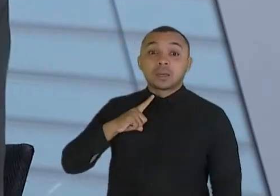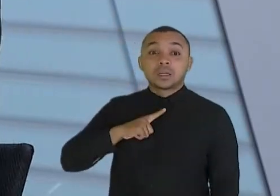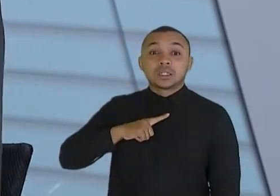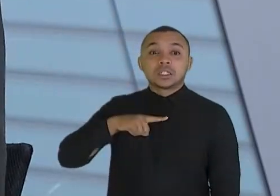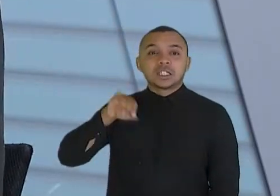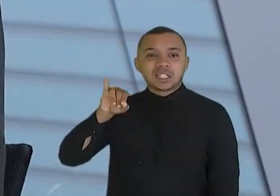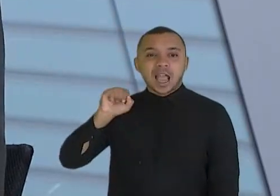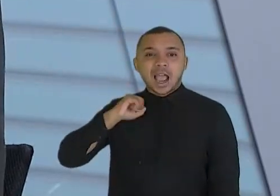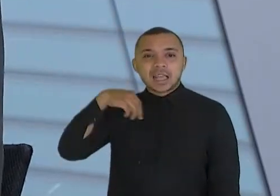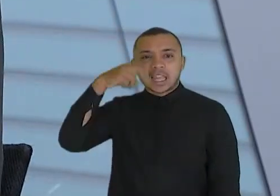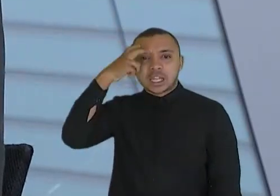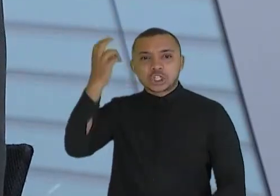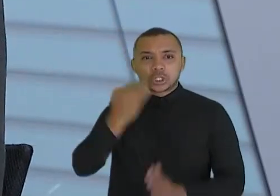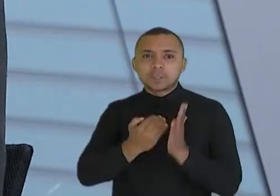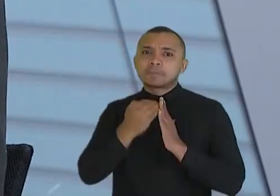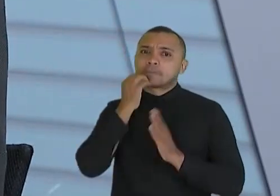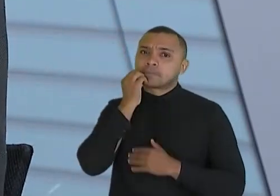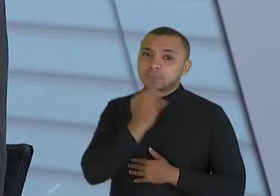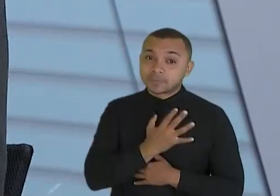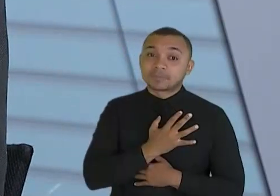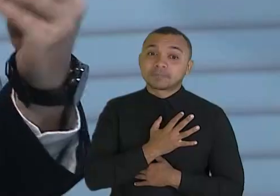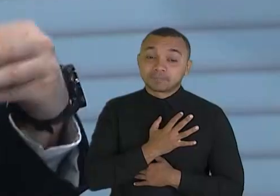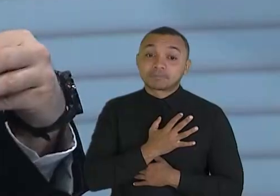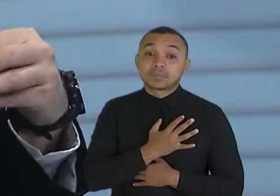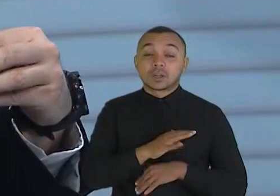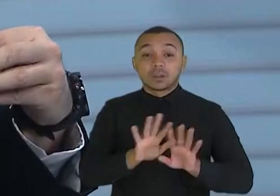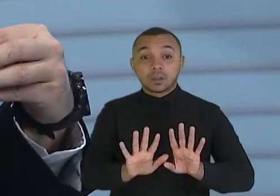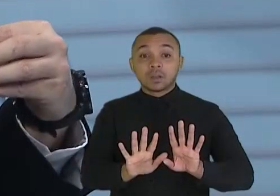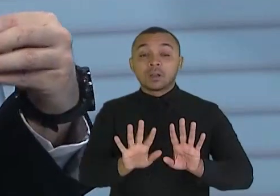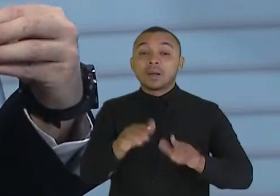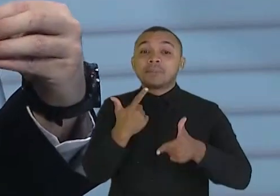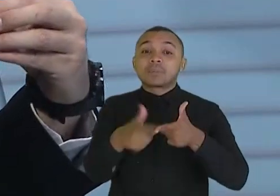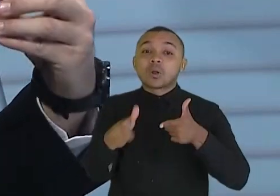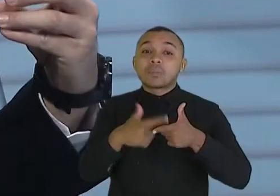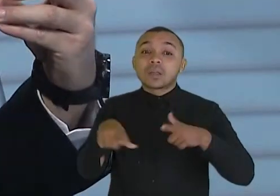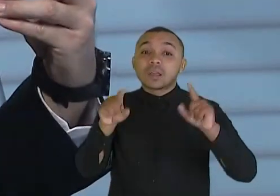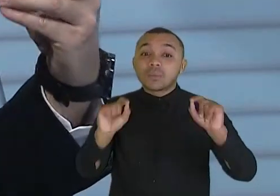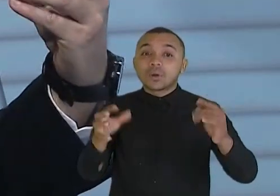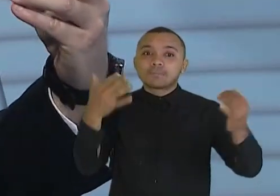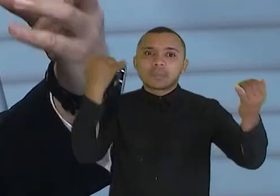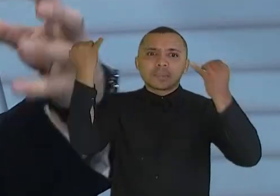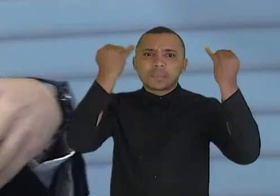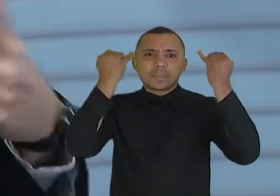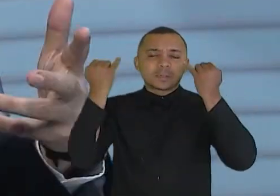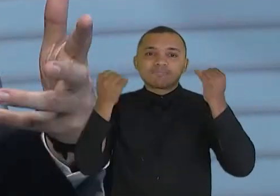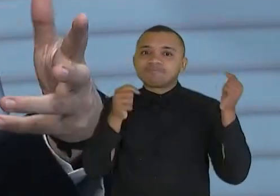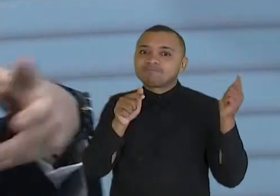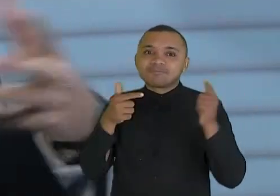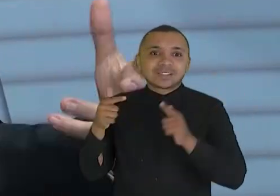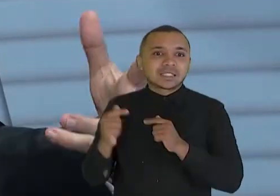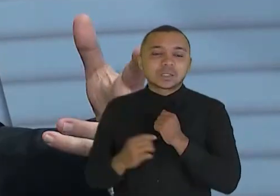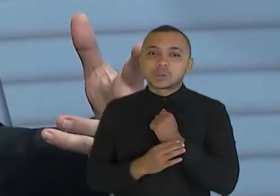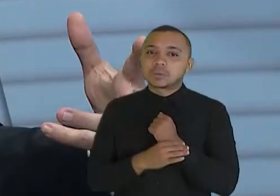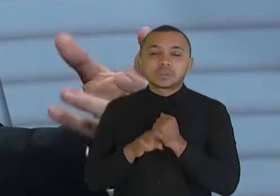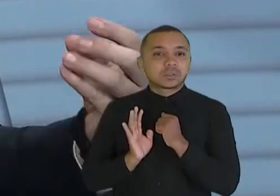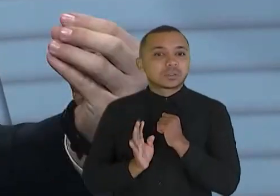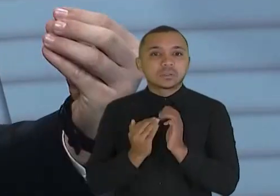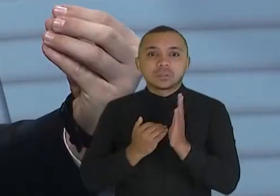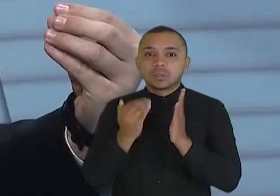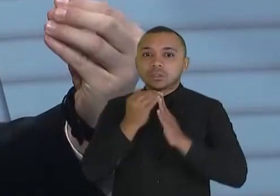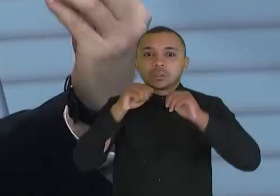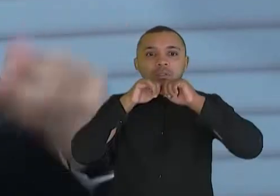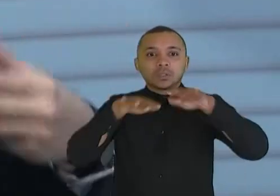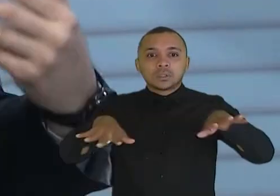usada também. Mas o grande problema é isso. Assim, a desinformação está num patamar enorme que as